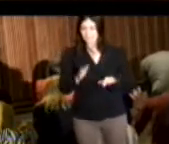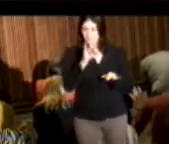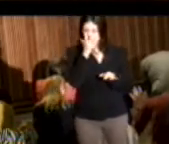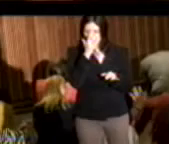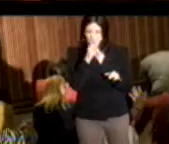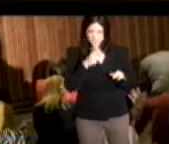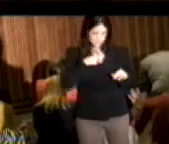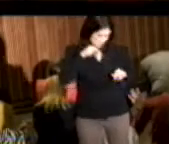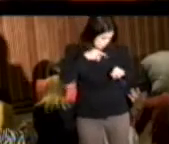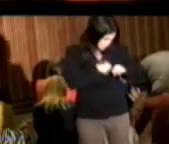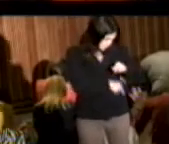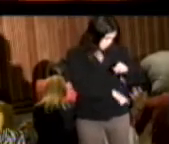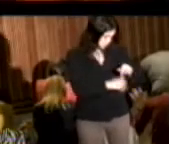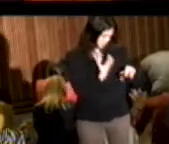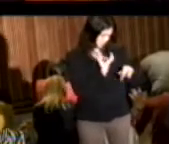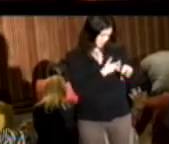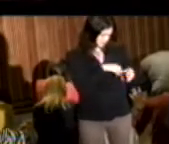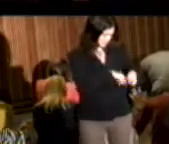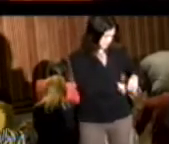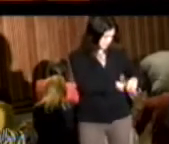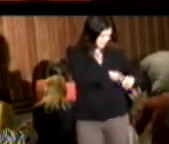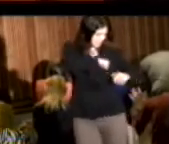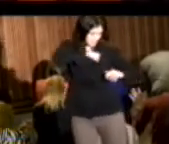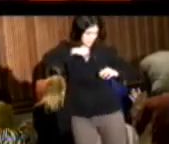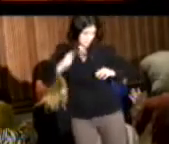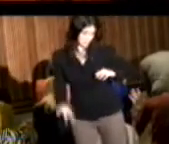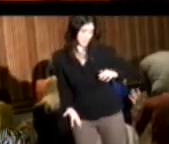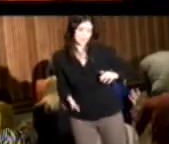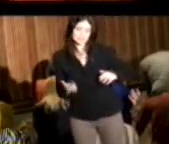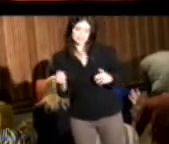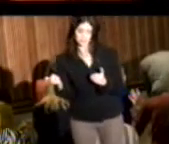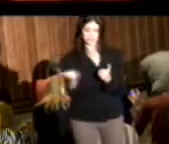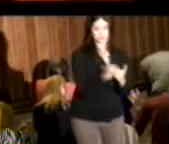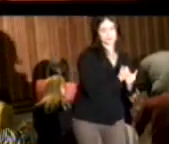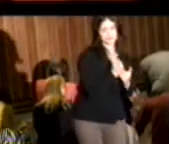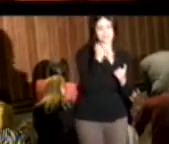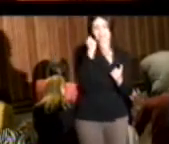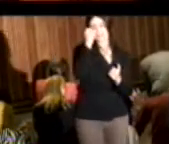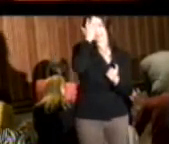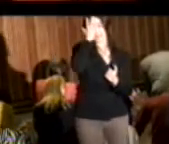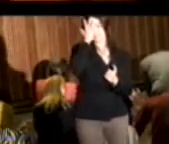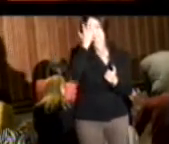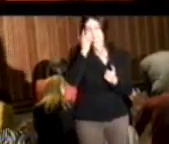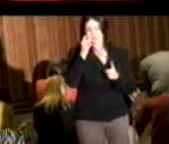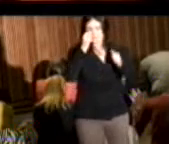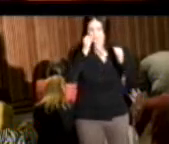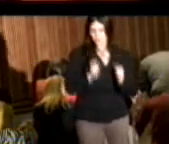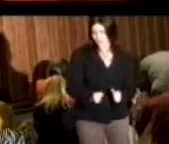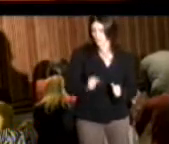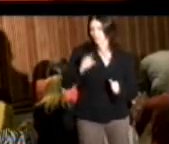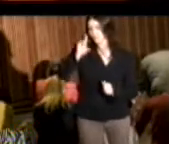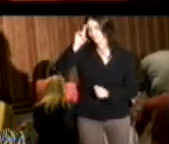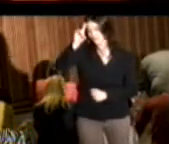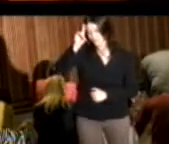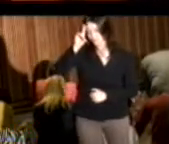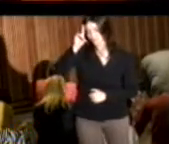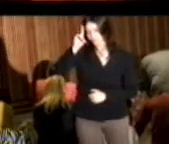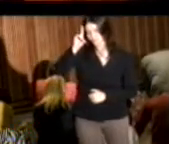o Senhor encha da alegria, da graça, da misericórdia, do poder,